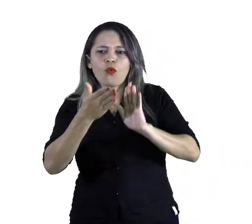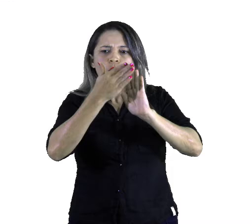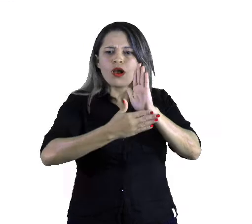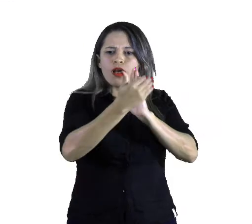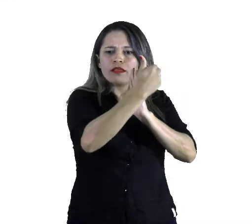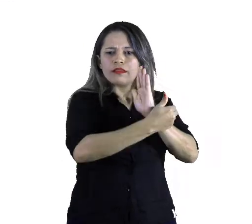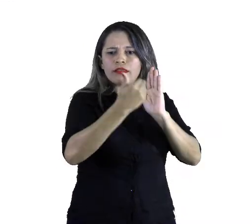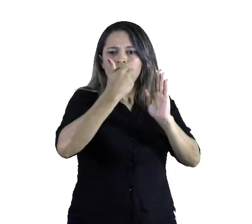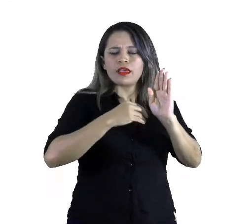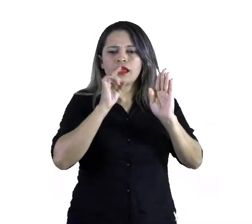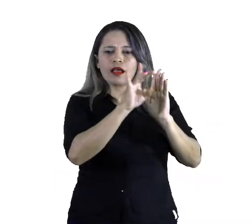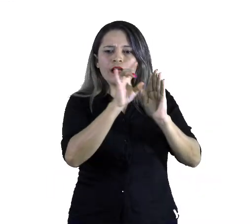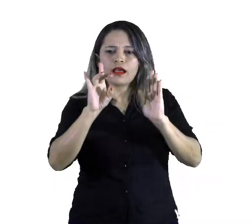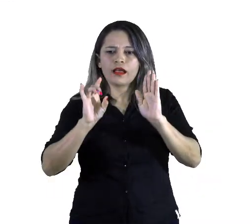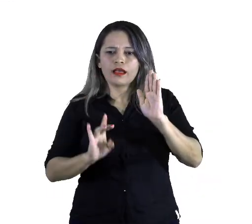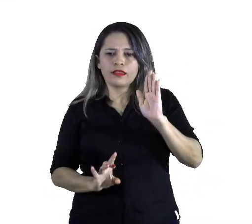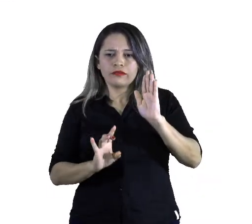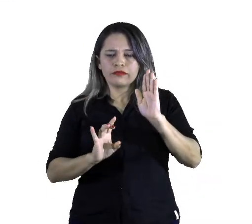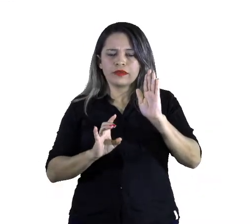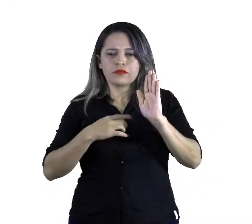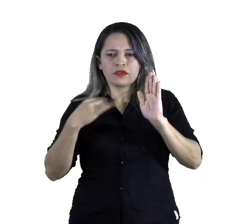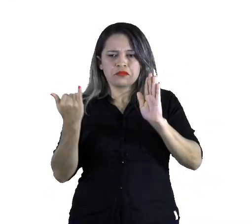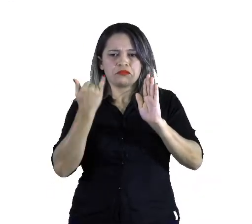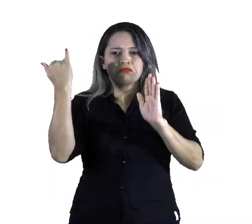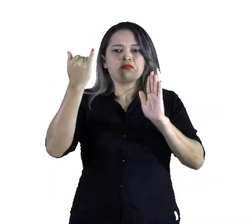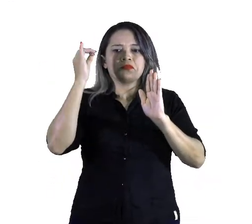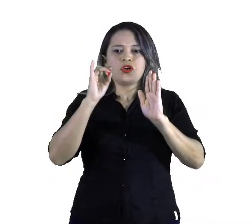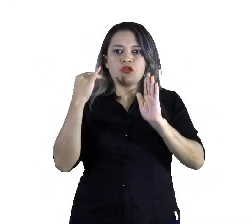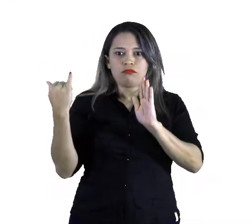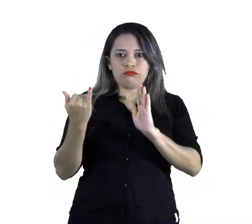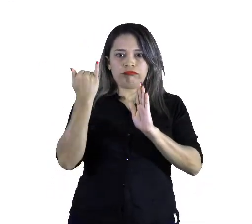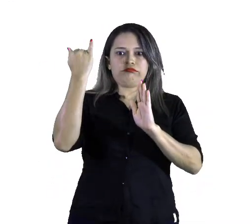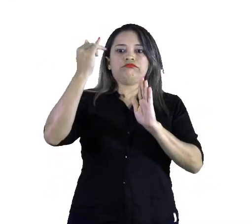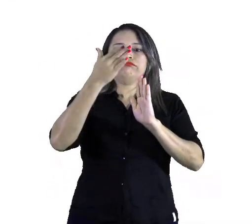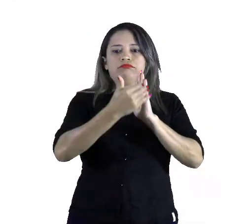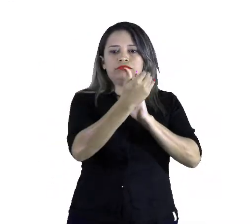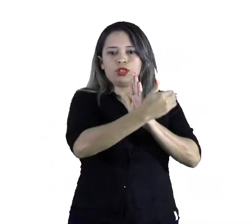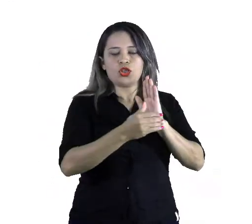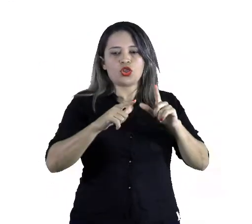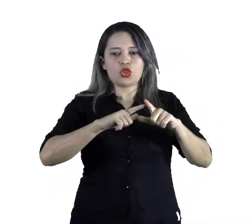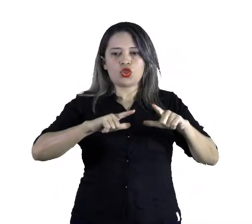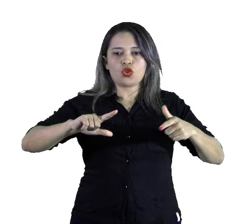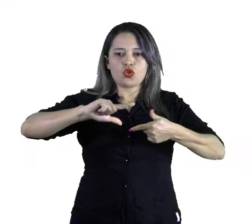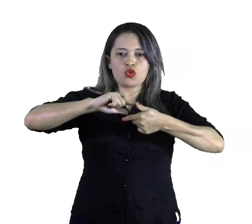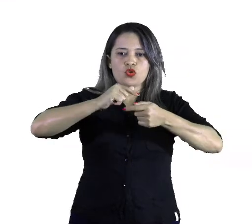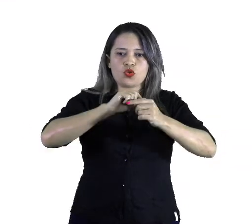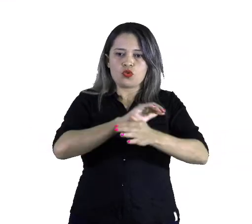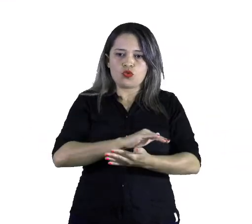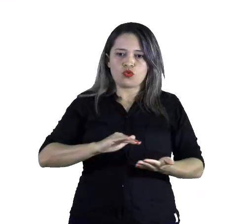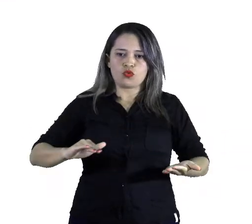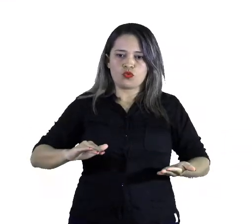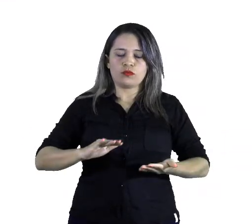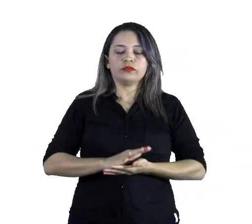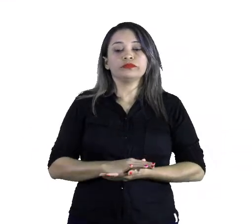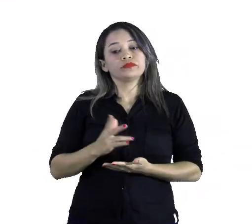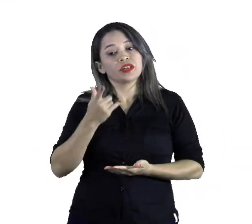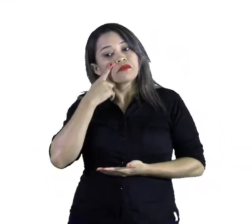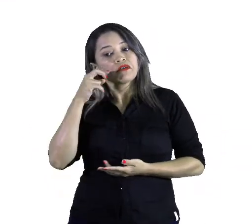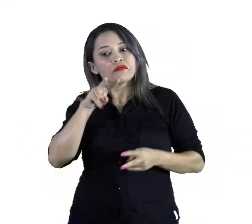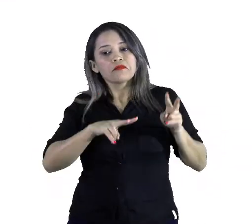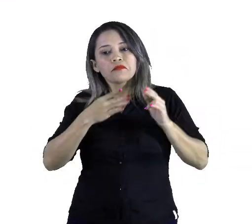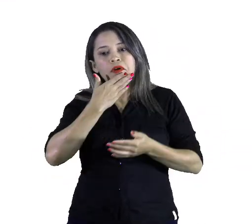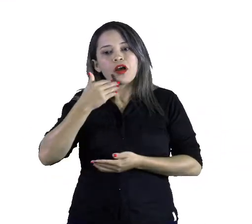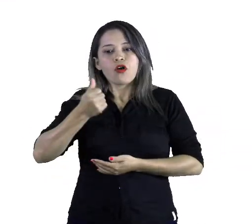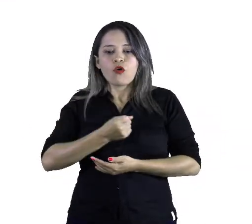cada um dele tem. É por isso a importância da planificação dos sólidos geométricos, para você poder visualizar melhor quantas